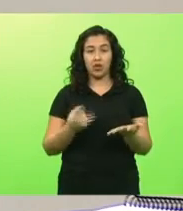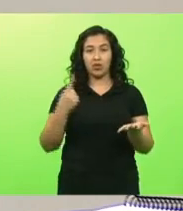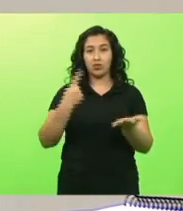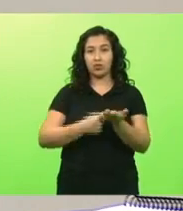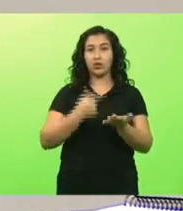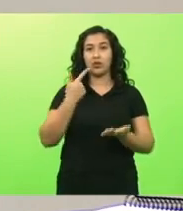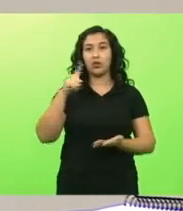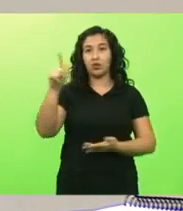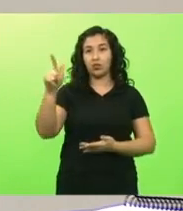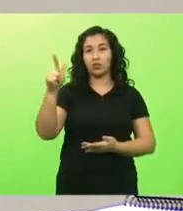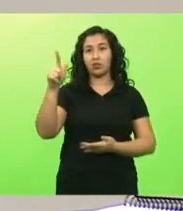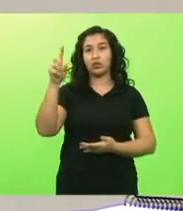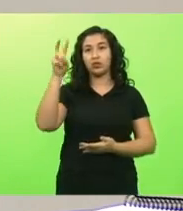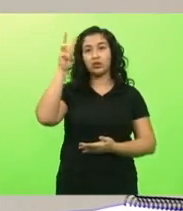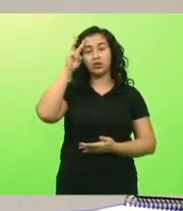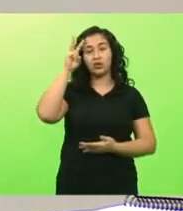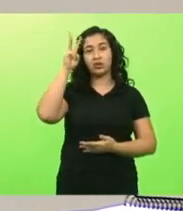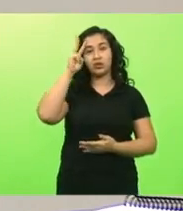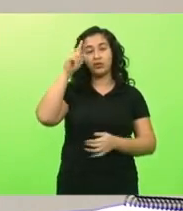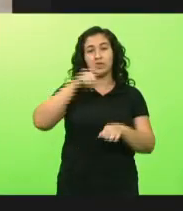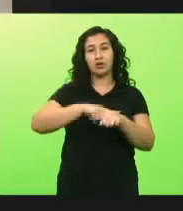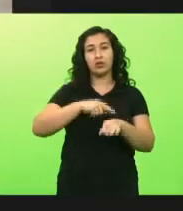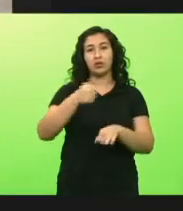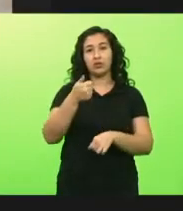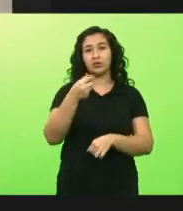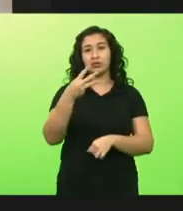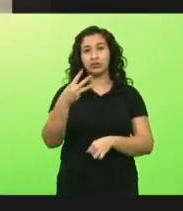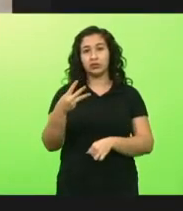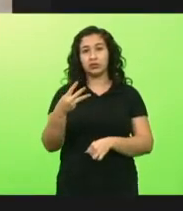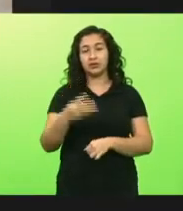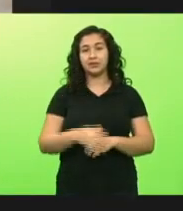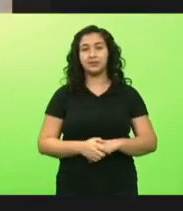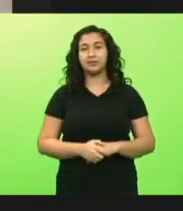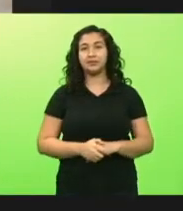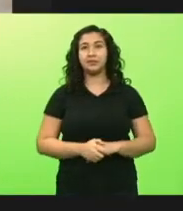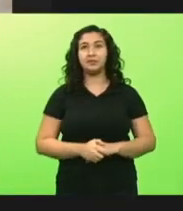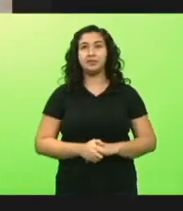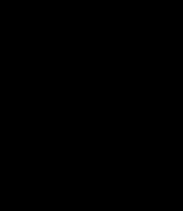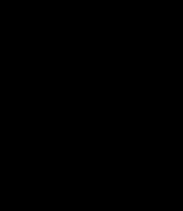outra ordinária para terça-feira, às 15 horas. Está encerrada a presente sessão.